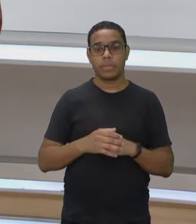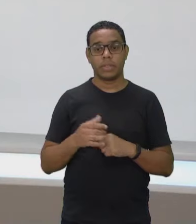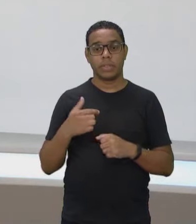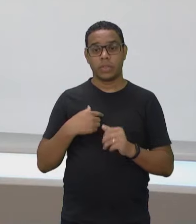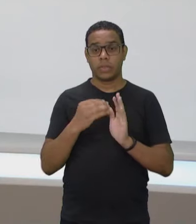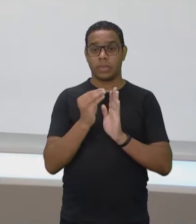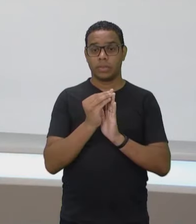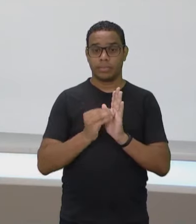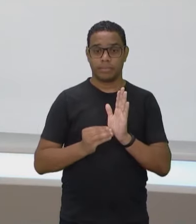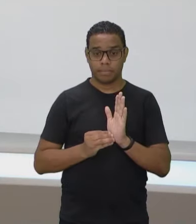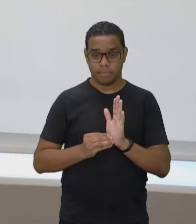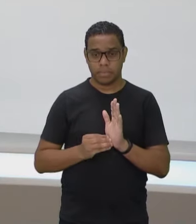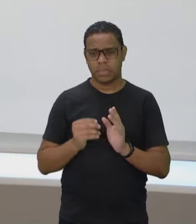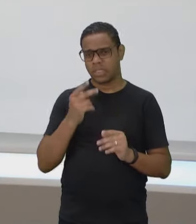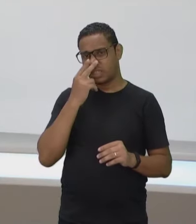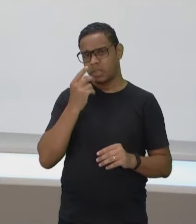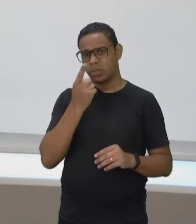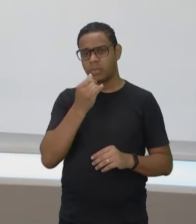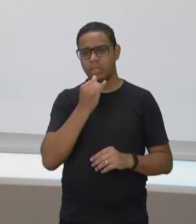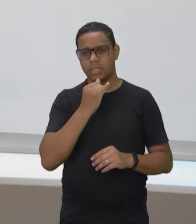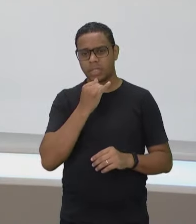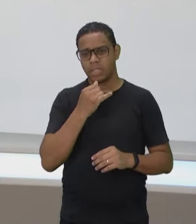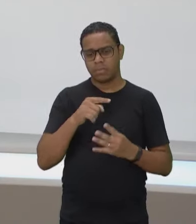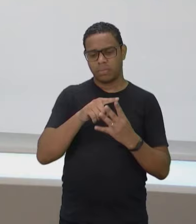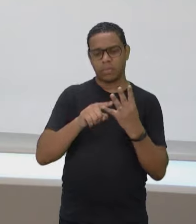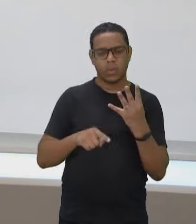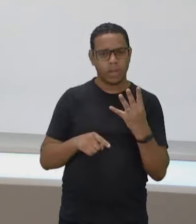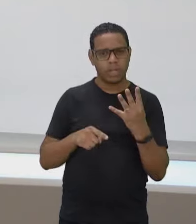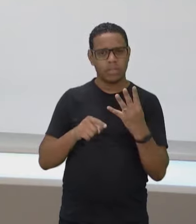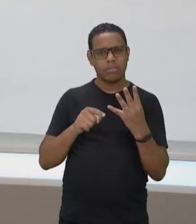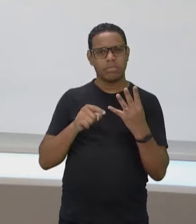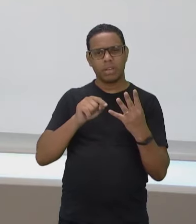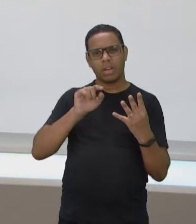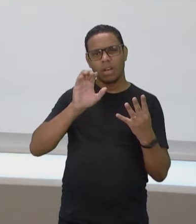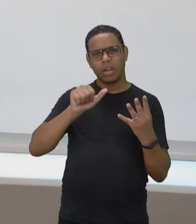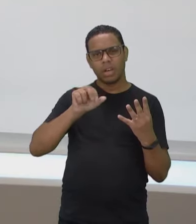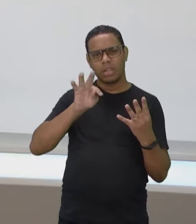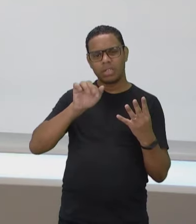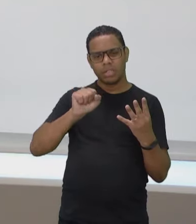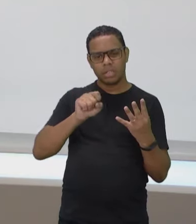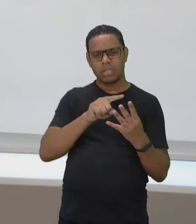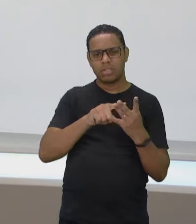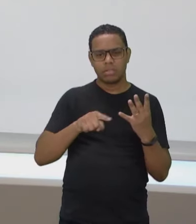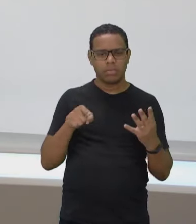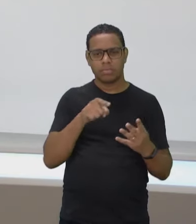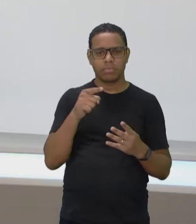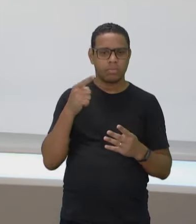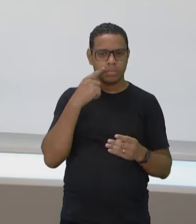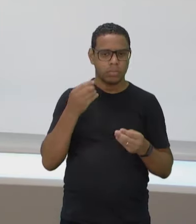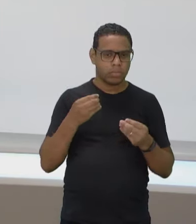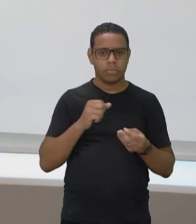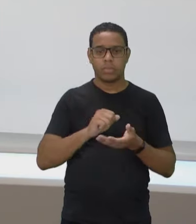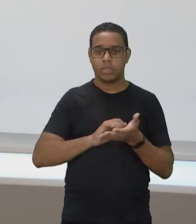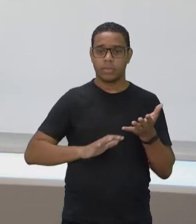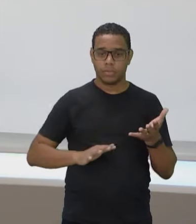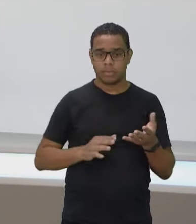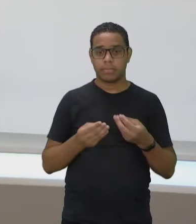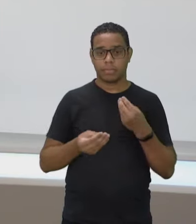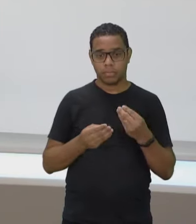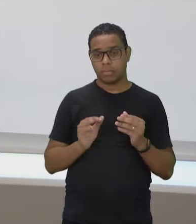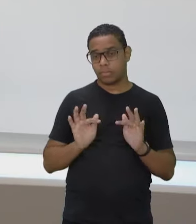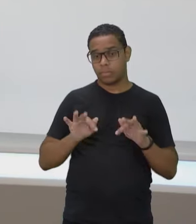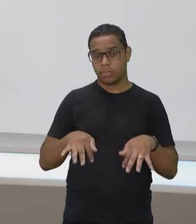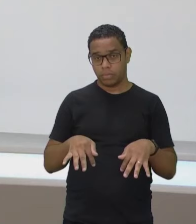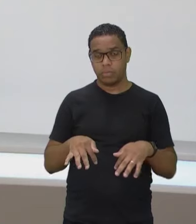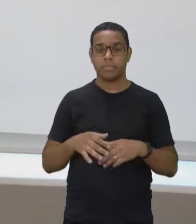Eu coloquei, acho que um exemplo com 4 cartas, pelo menos para vocês verem como que é para fazer essa atividade, o